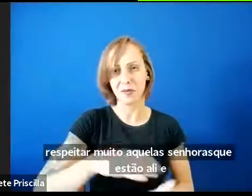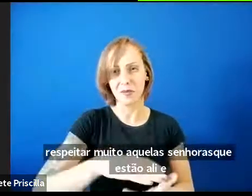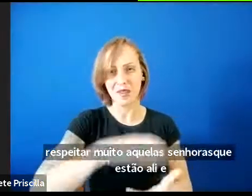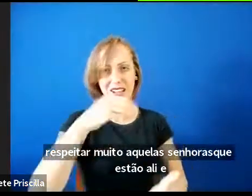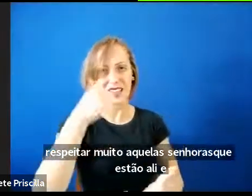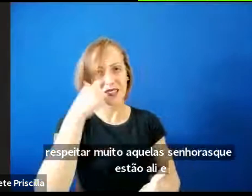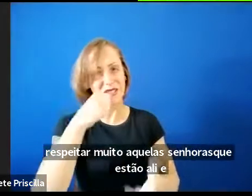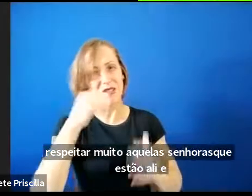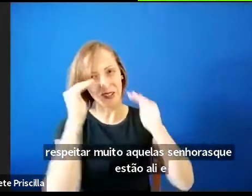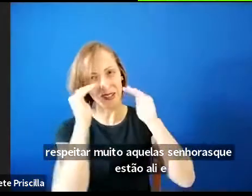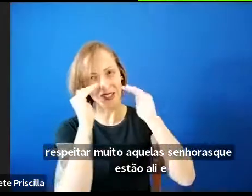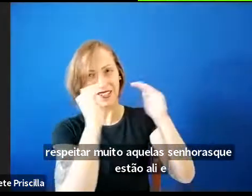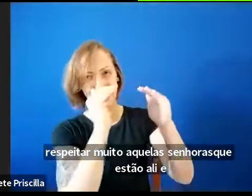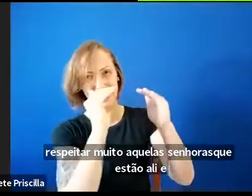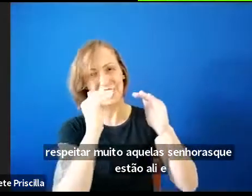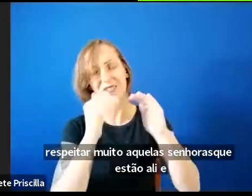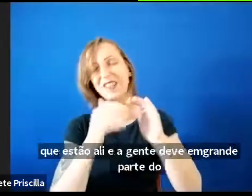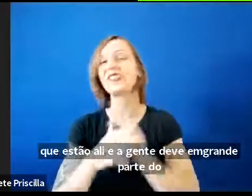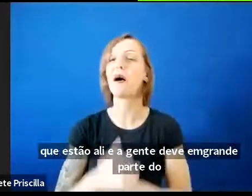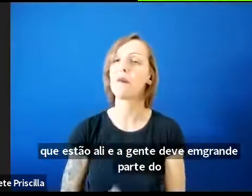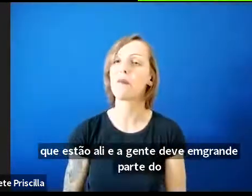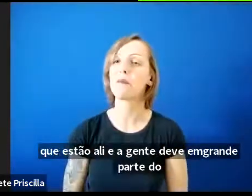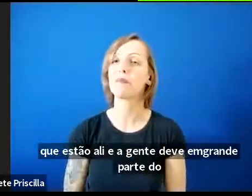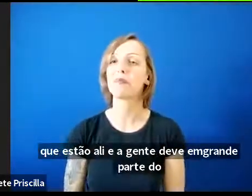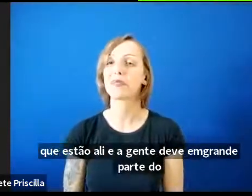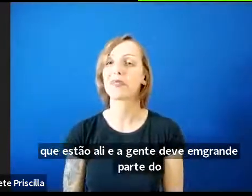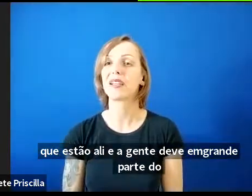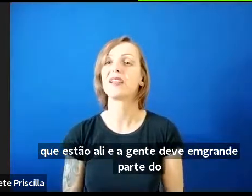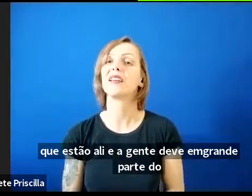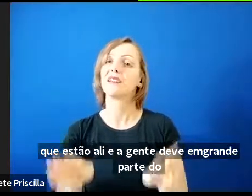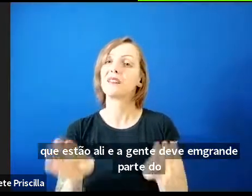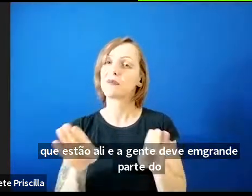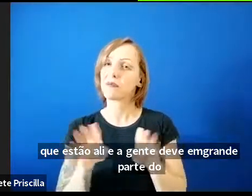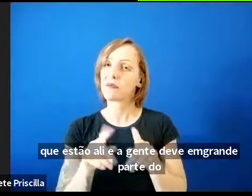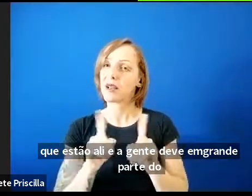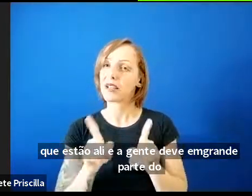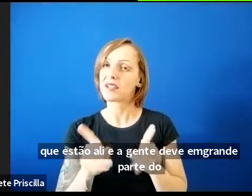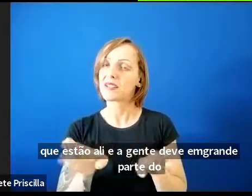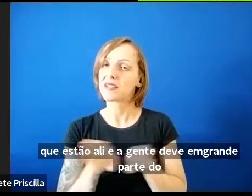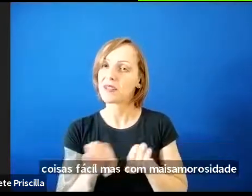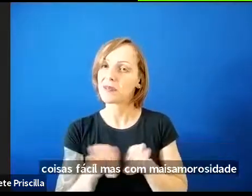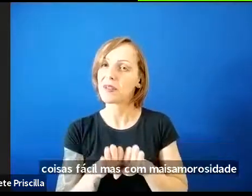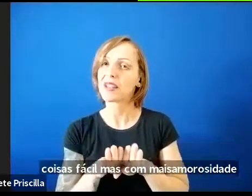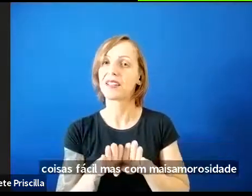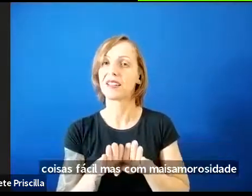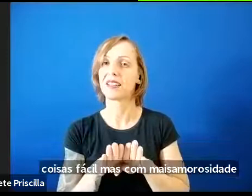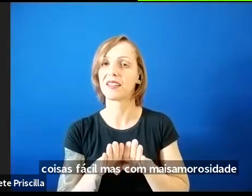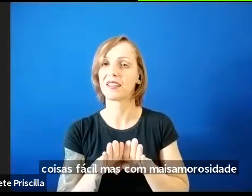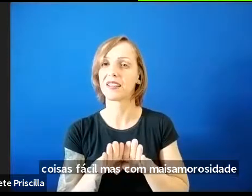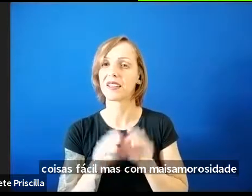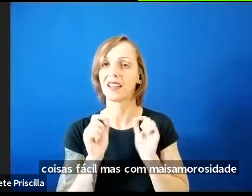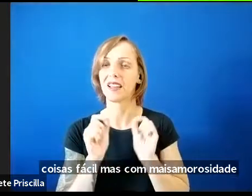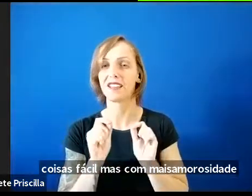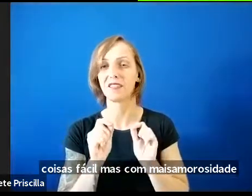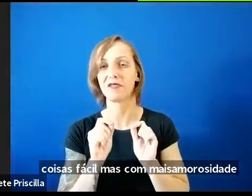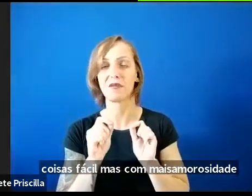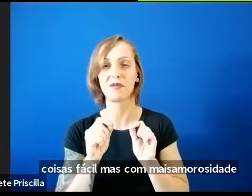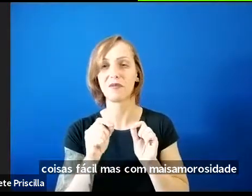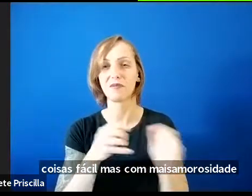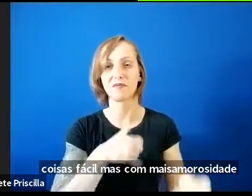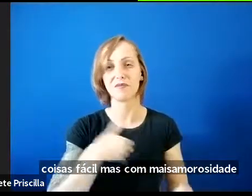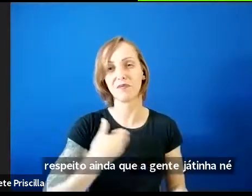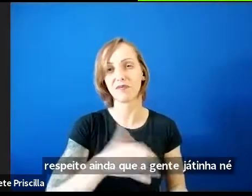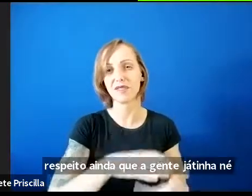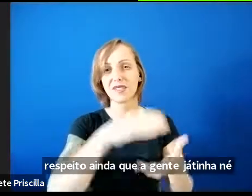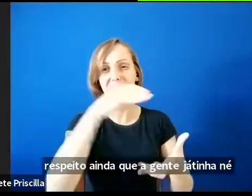do que o Quinta das Plantas faz, mas com mais amorosidade ainda, com mais respeito ainda do que a gente já tinha, né? Por isso que essas trocas são